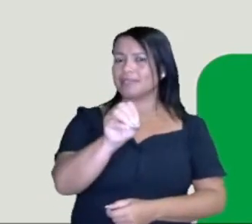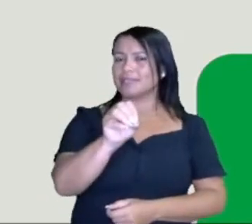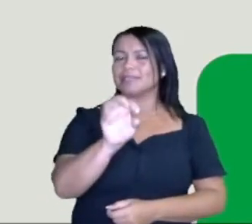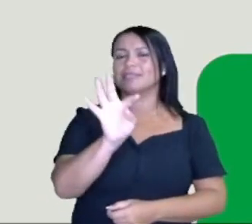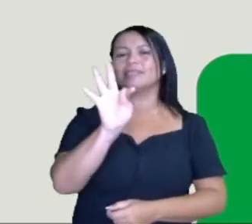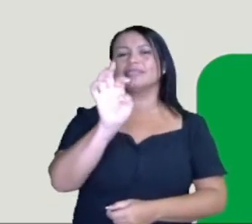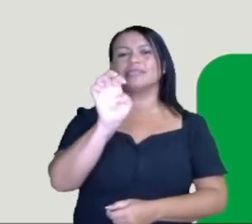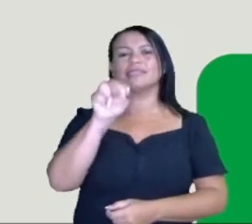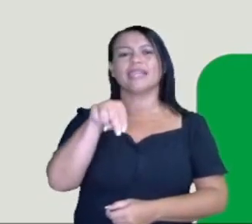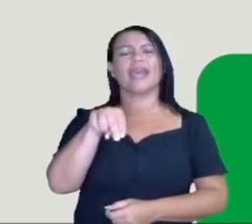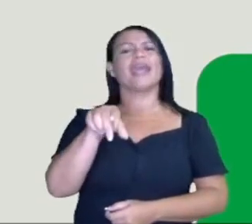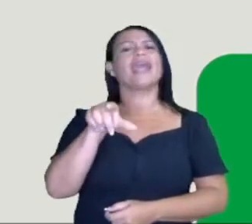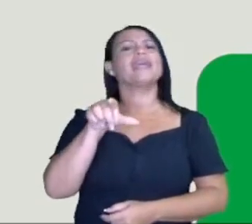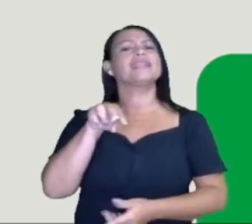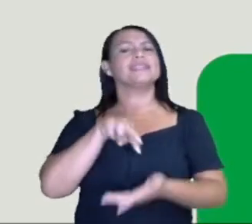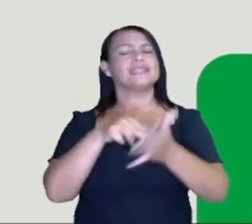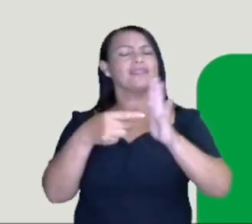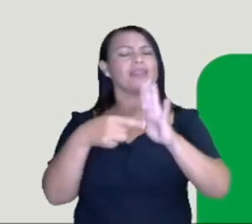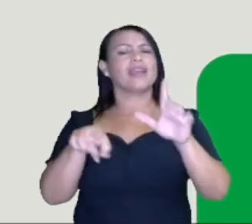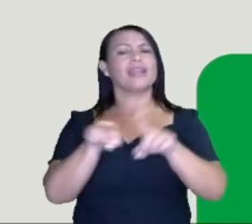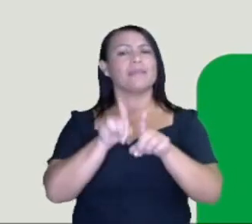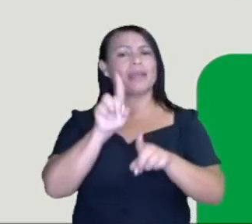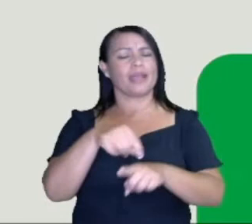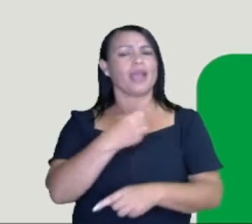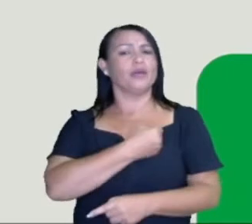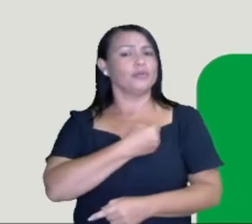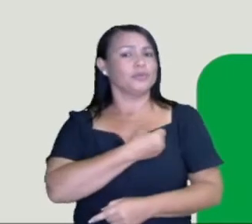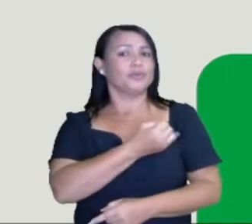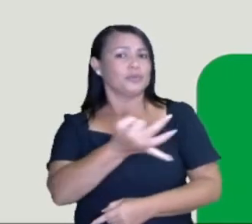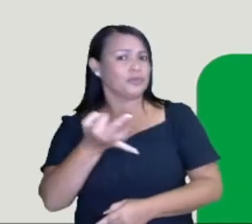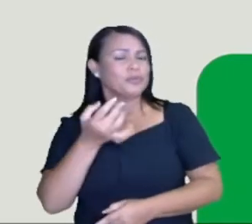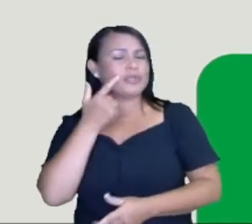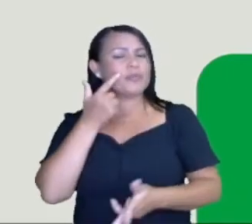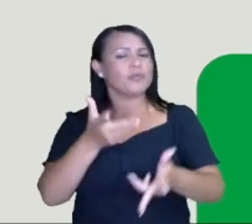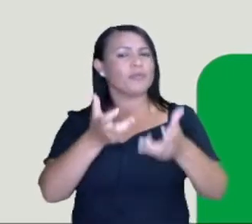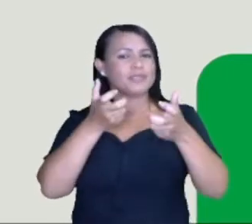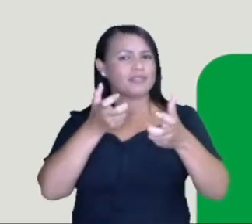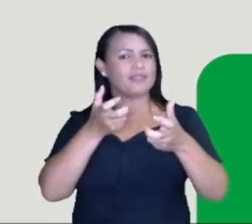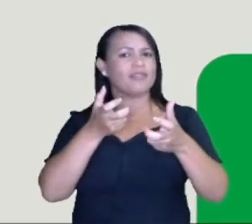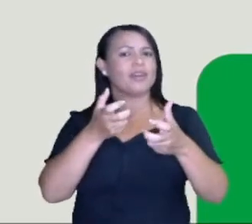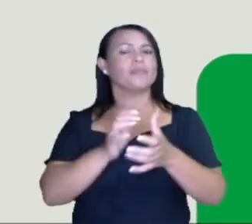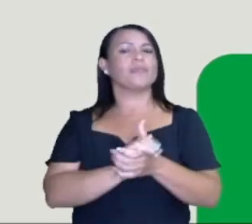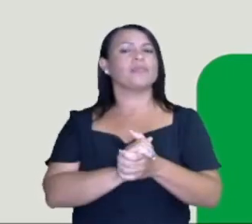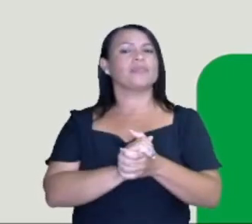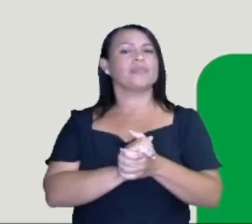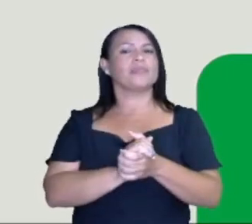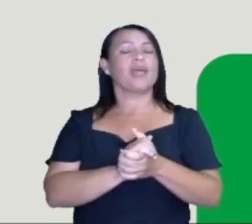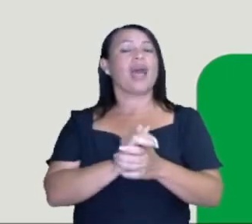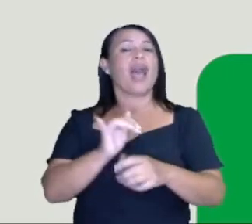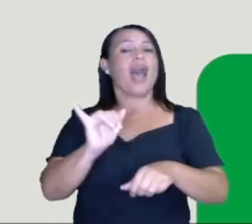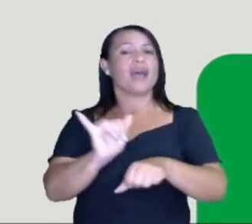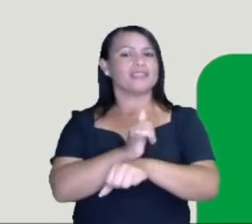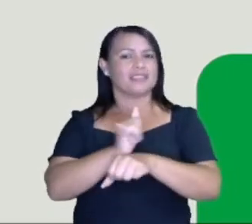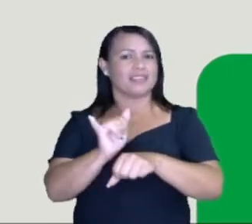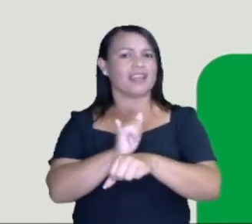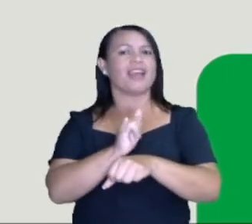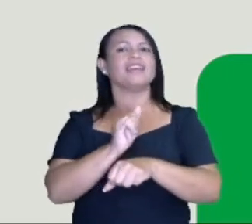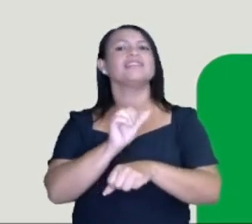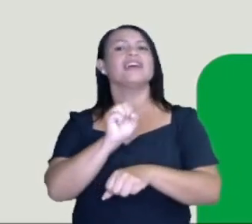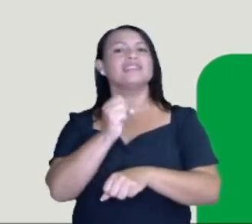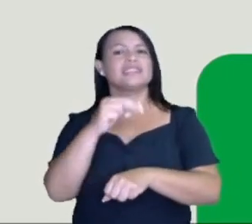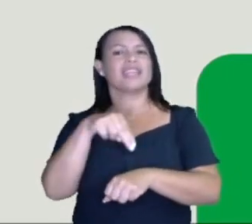10, que também é uma referência numérica e que vamos observar a técnica chamada